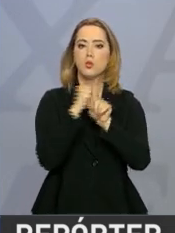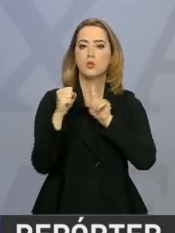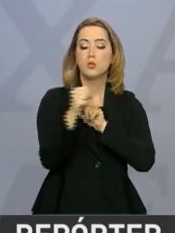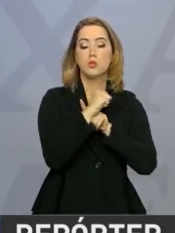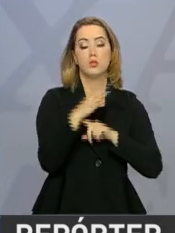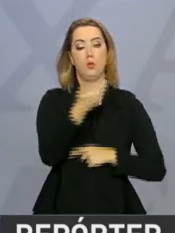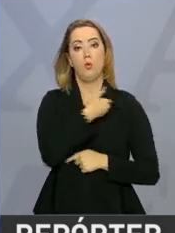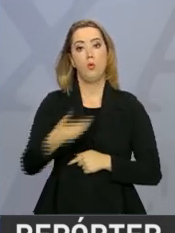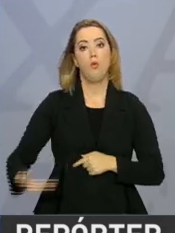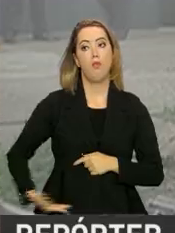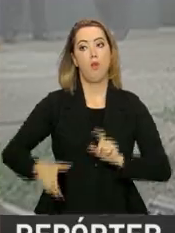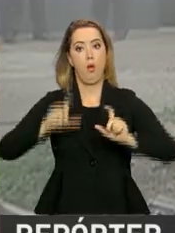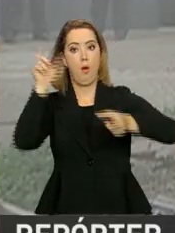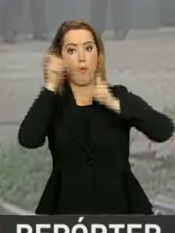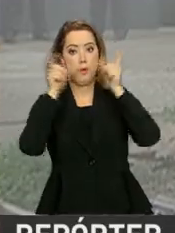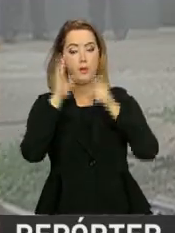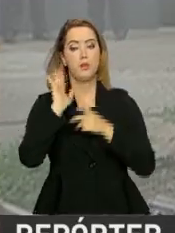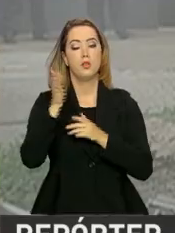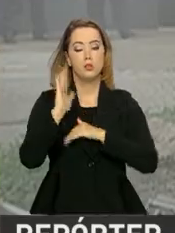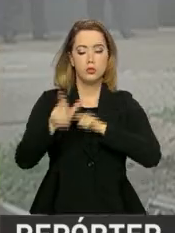e já fez muito.